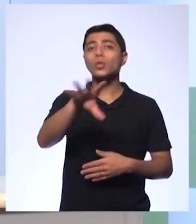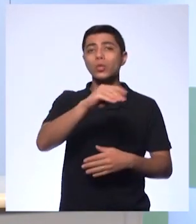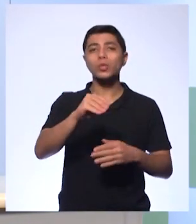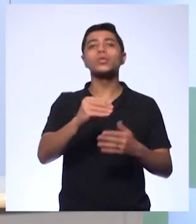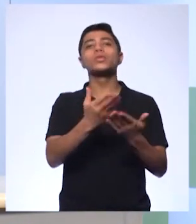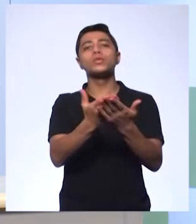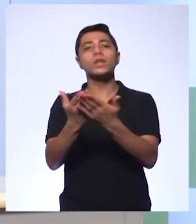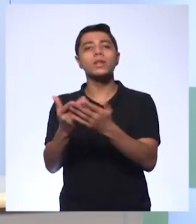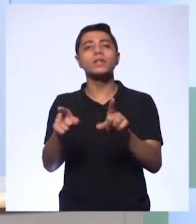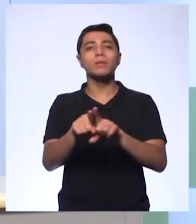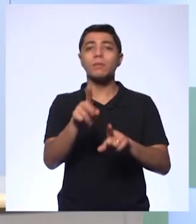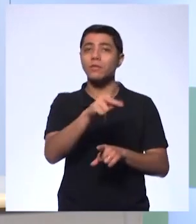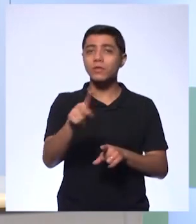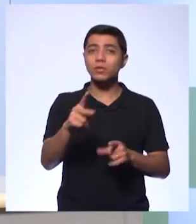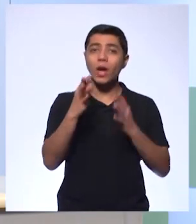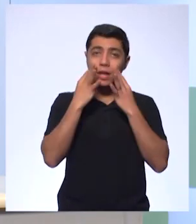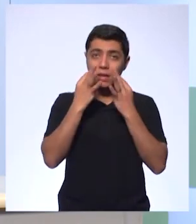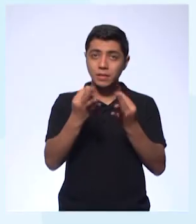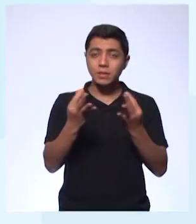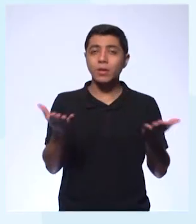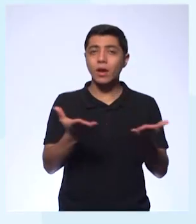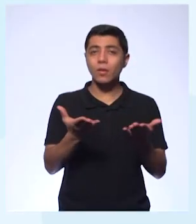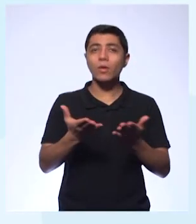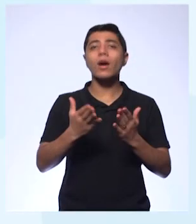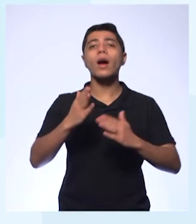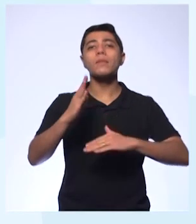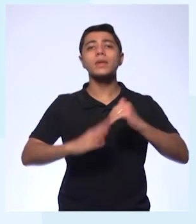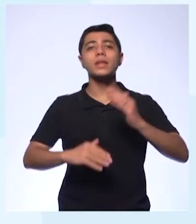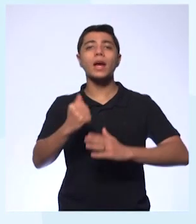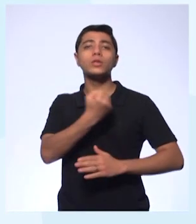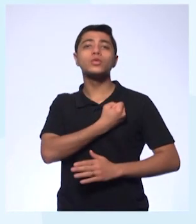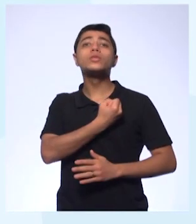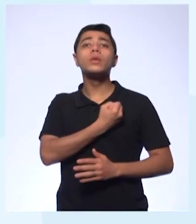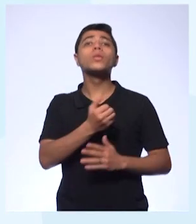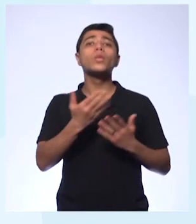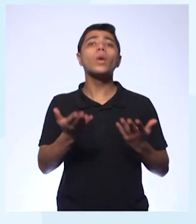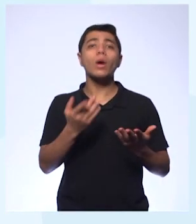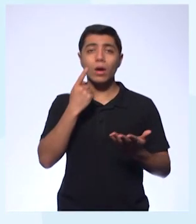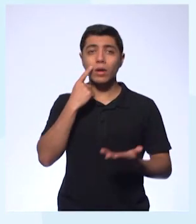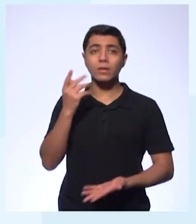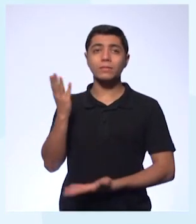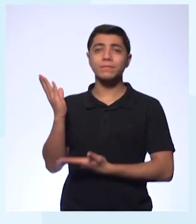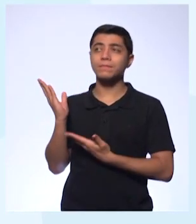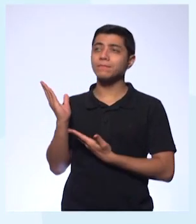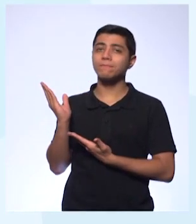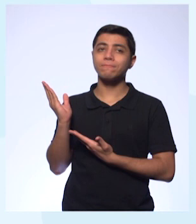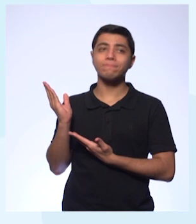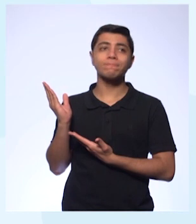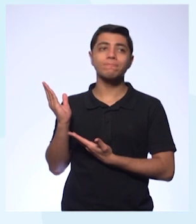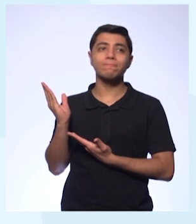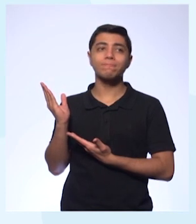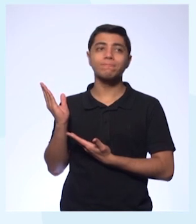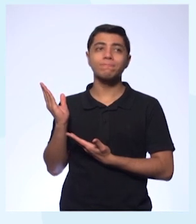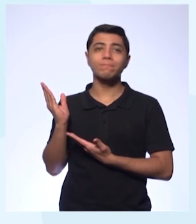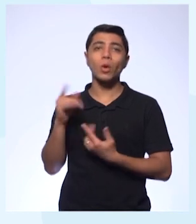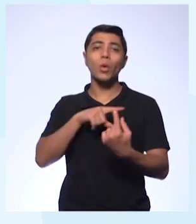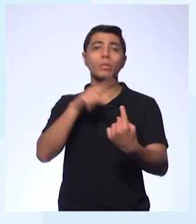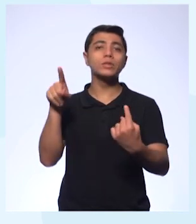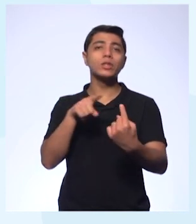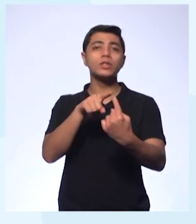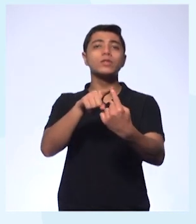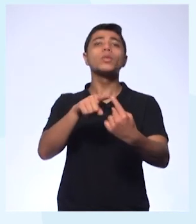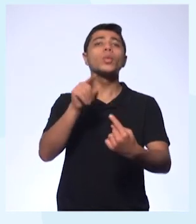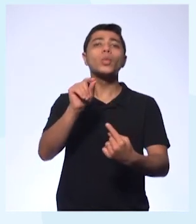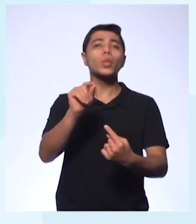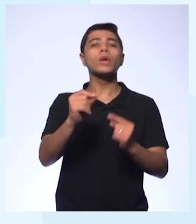a habilidade e o objetivo da aula de hoje. A nossa habilidade é selecionar, organizar, relacionar e